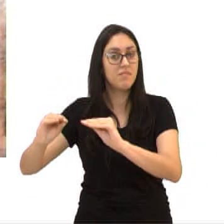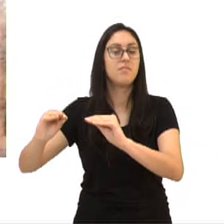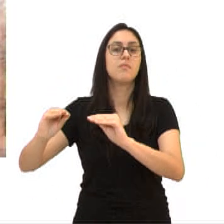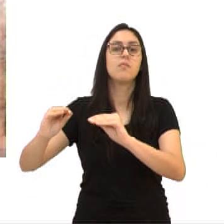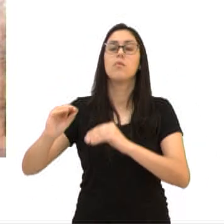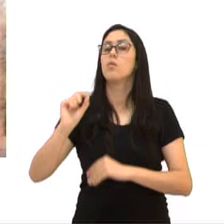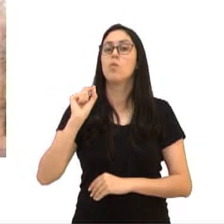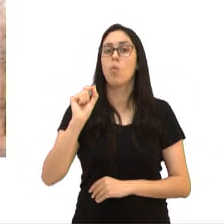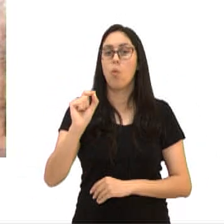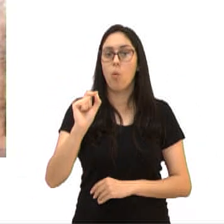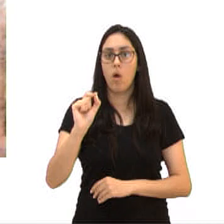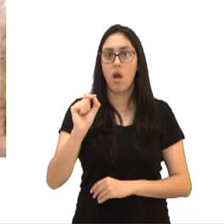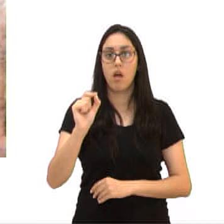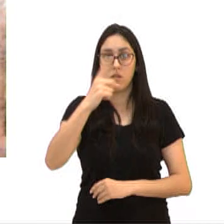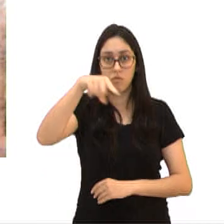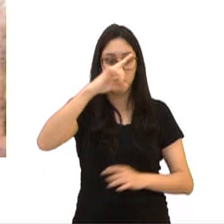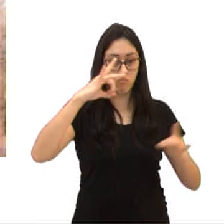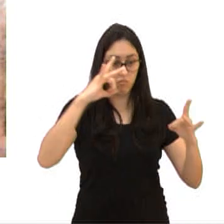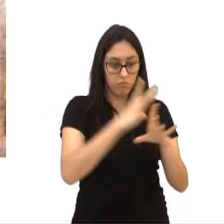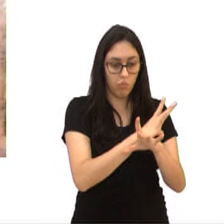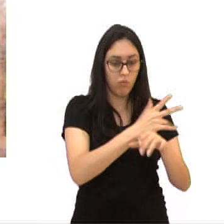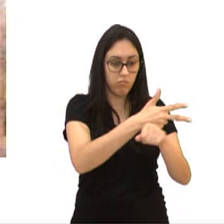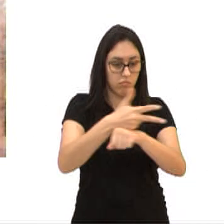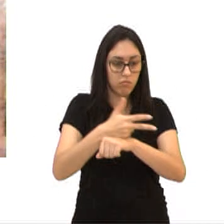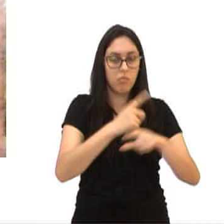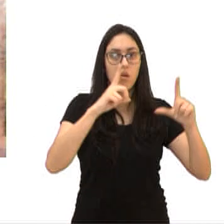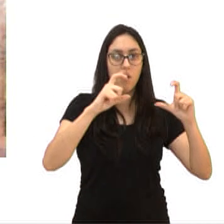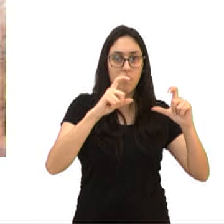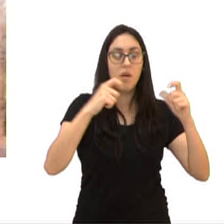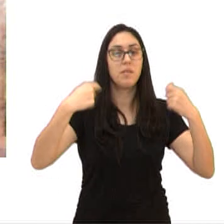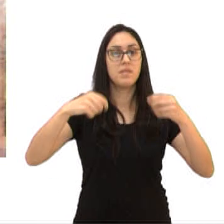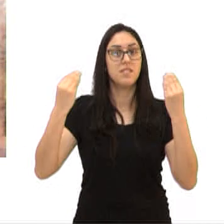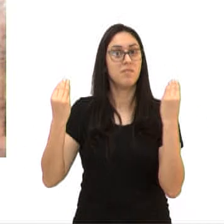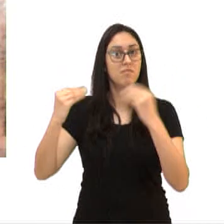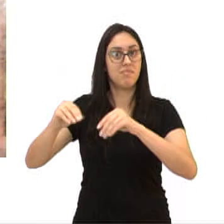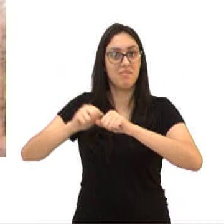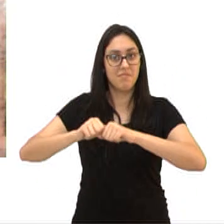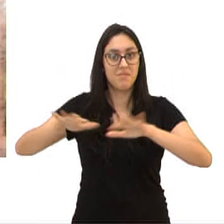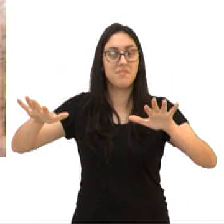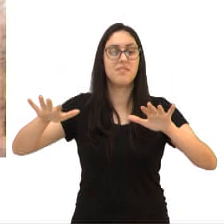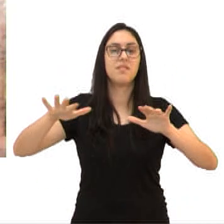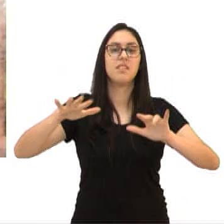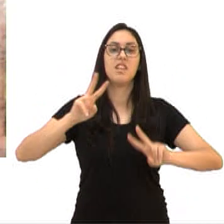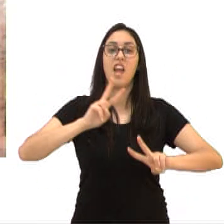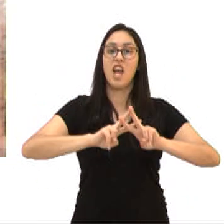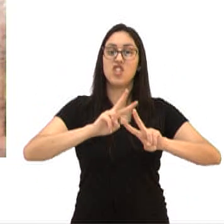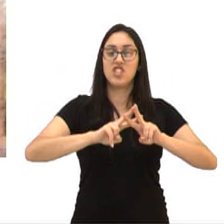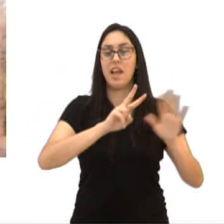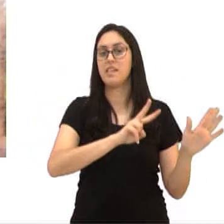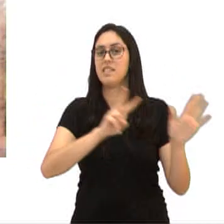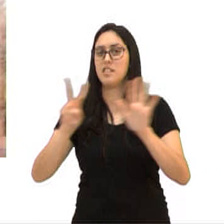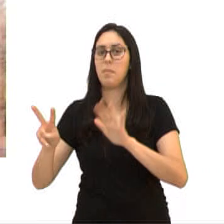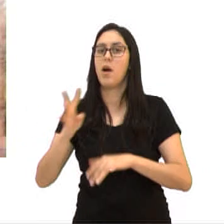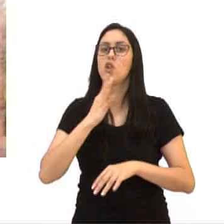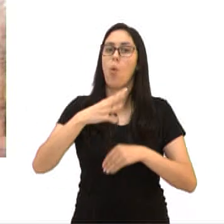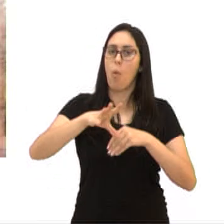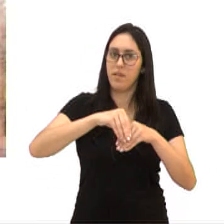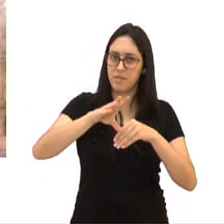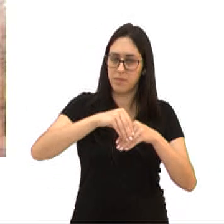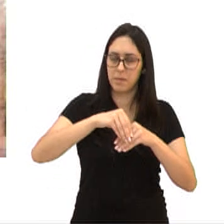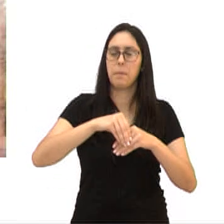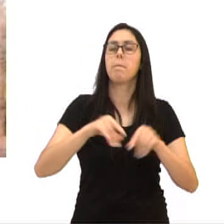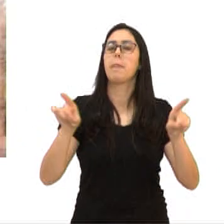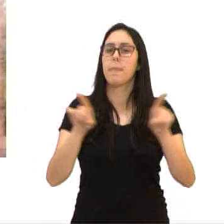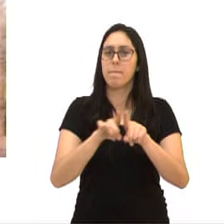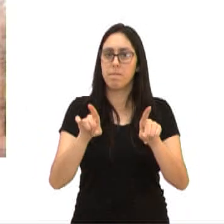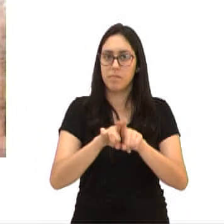a maquete do lugar sagrado que você escolheu, com a hashtag Semana do Conhecimento. Na descrição do vídeo também